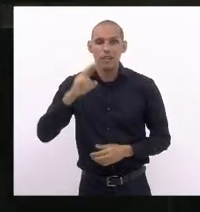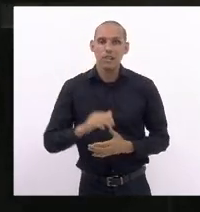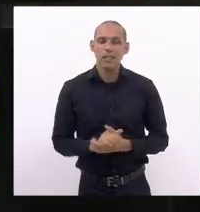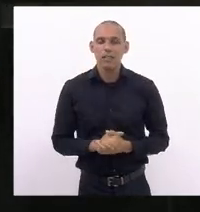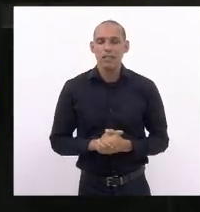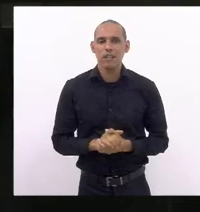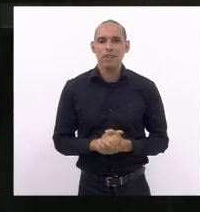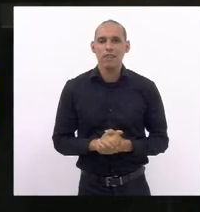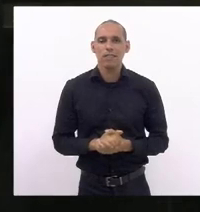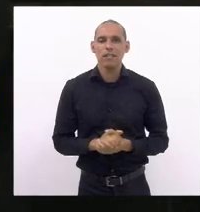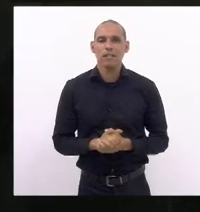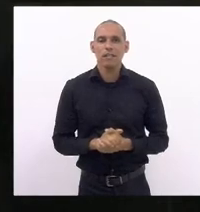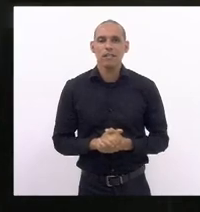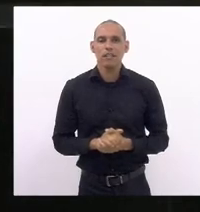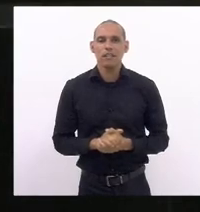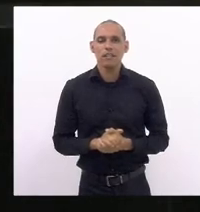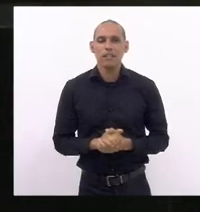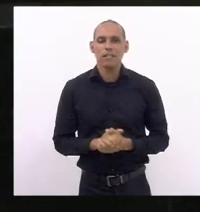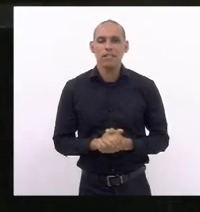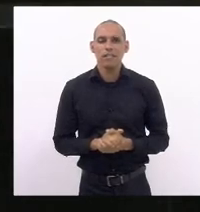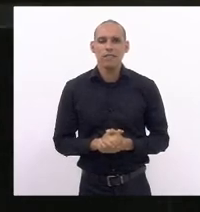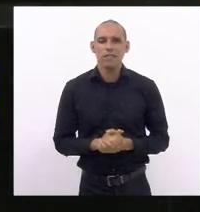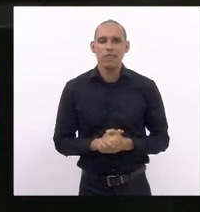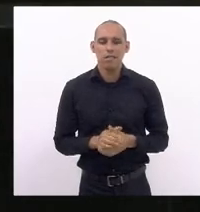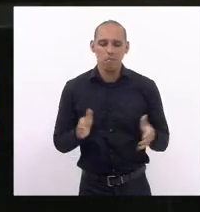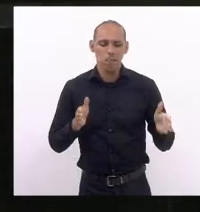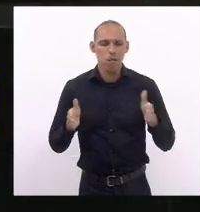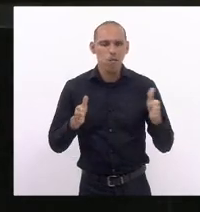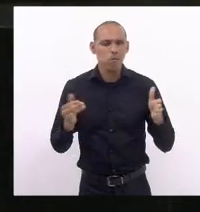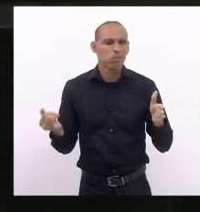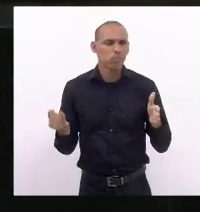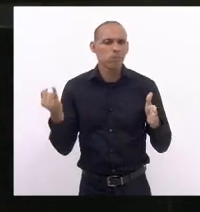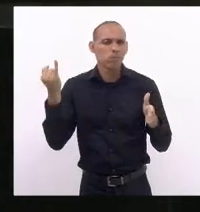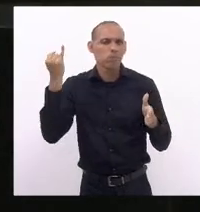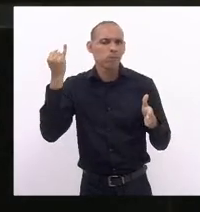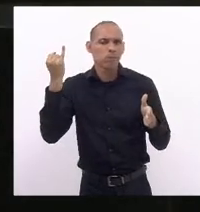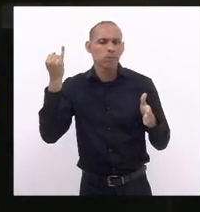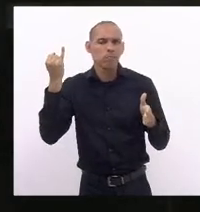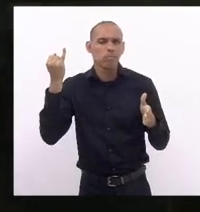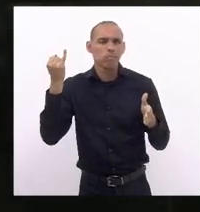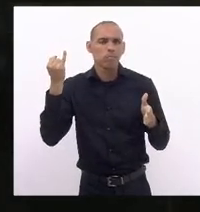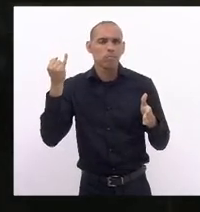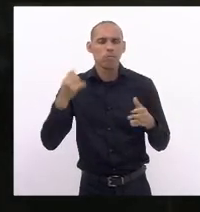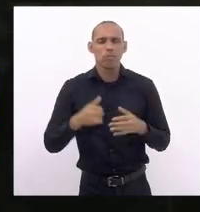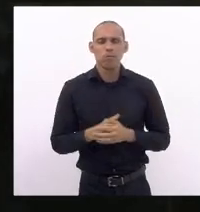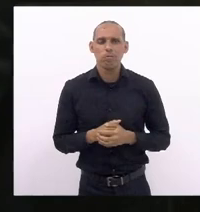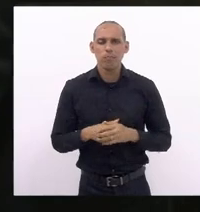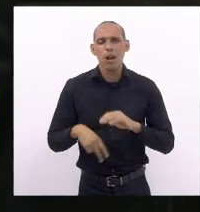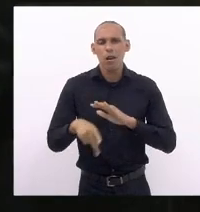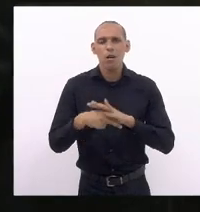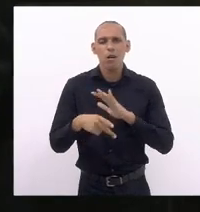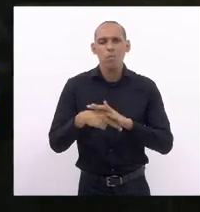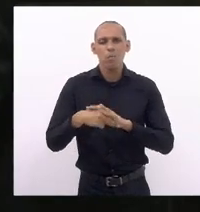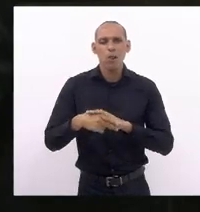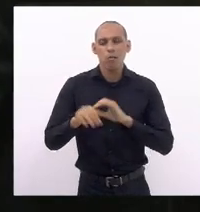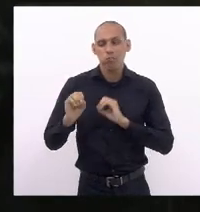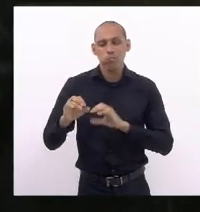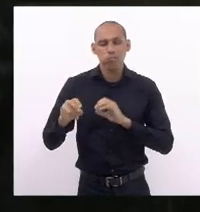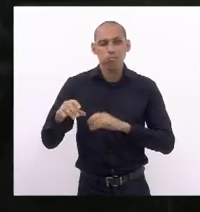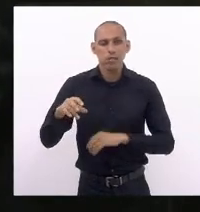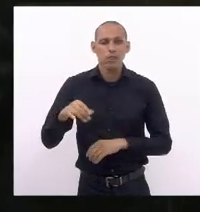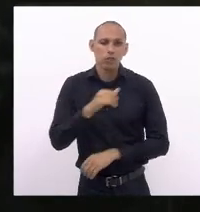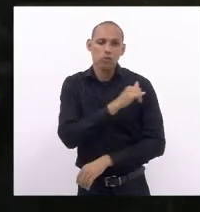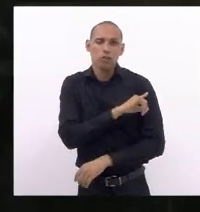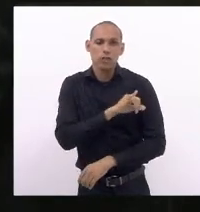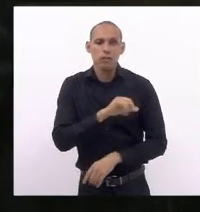enfim, um dos mais importantes momentos, uma das mais importantes páginas da educação do Rio de Janeiro e do Brasil,